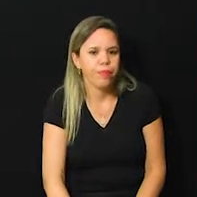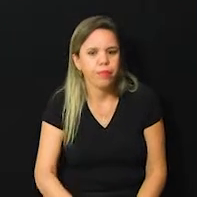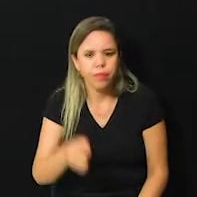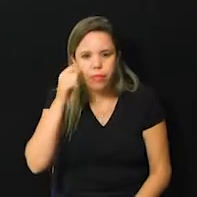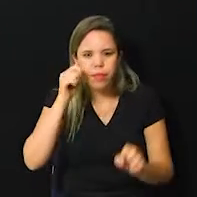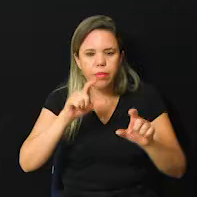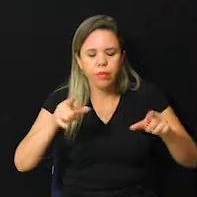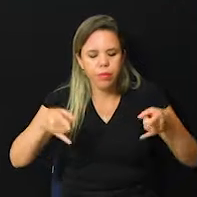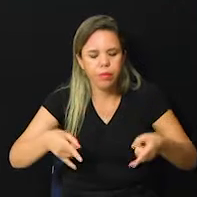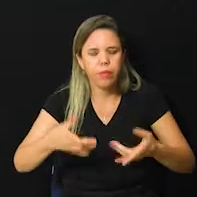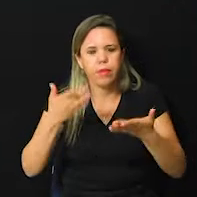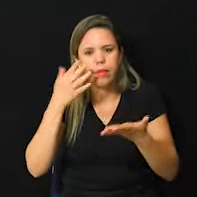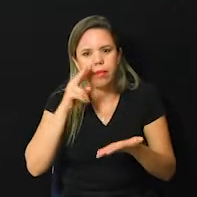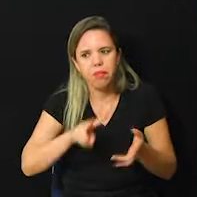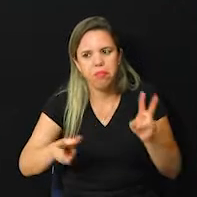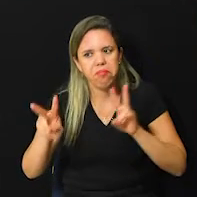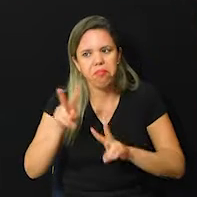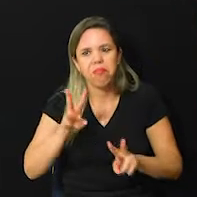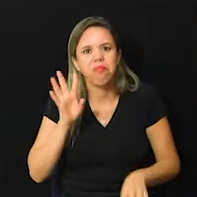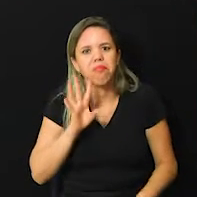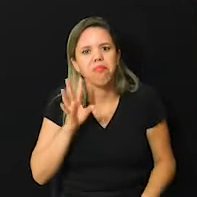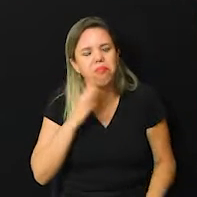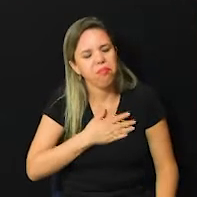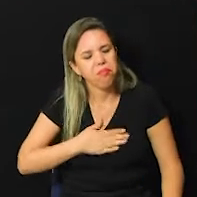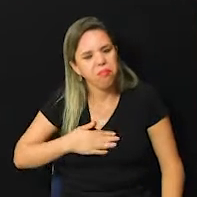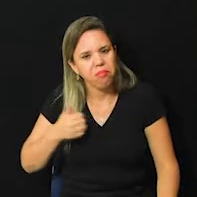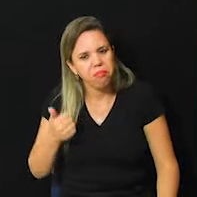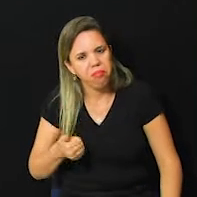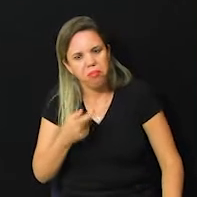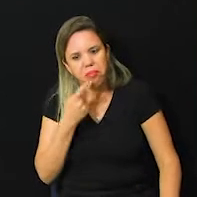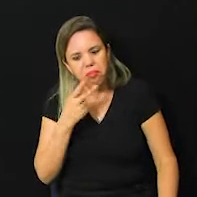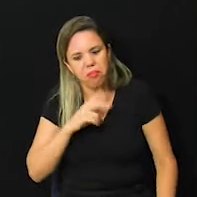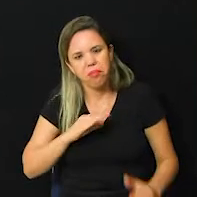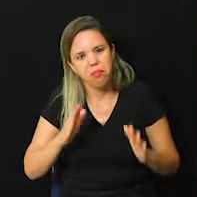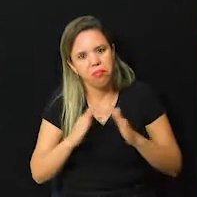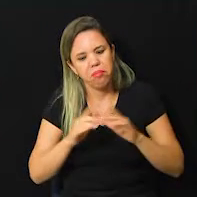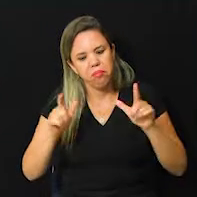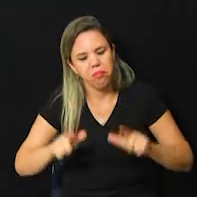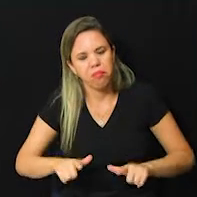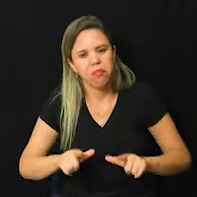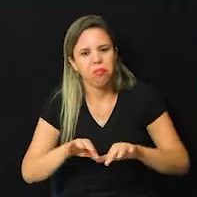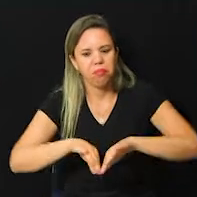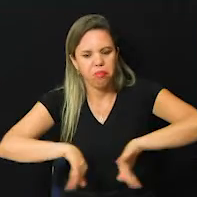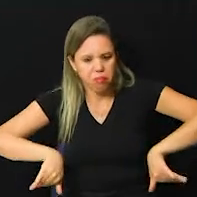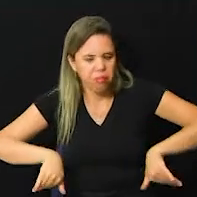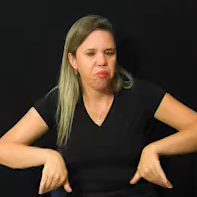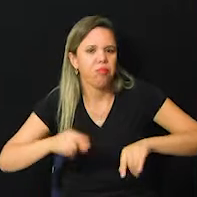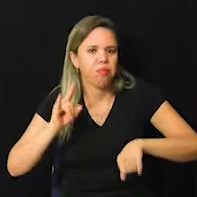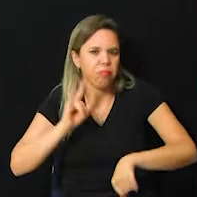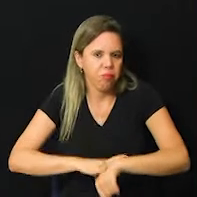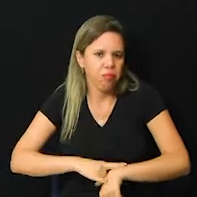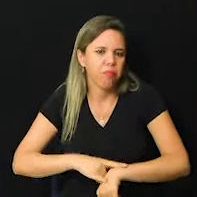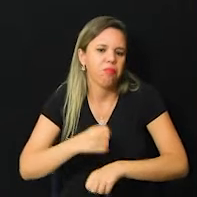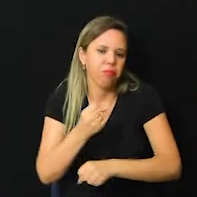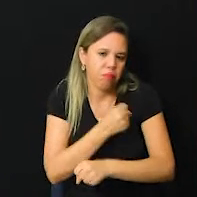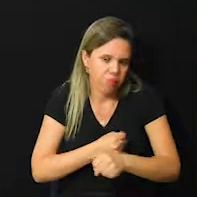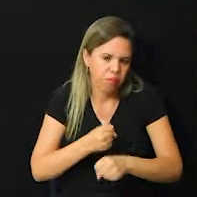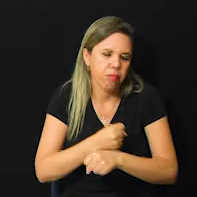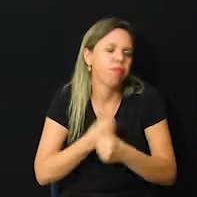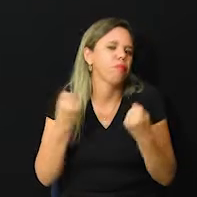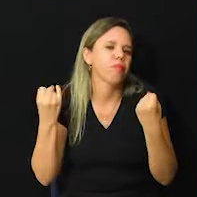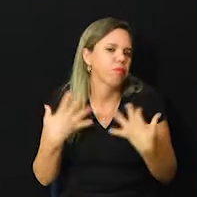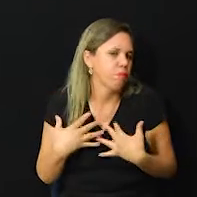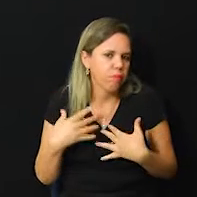para ver seu quarto tudo um quarto bastante confortável daí você falou não mora numa casa separada com banheiro cozinha